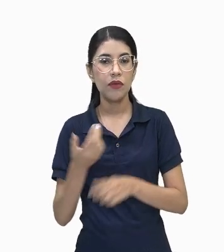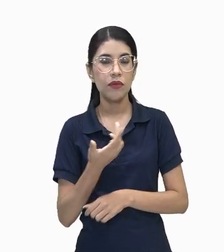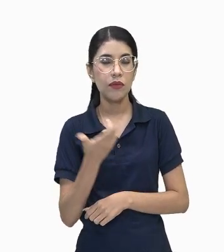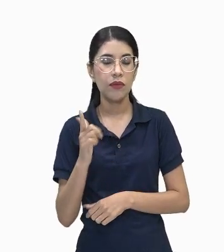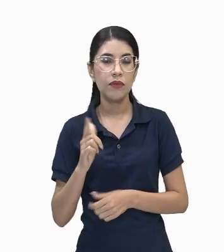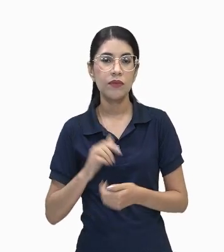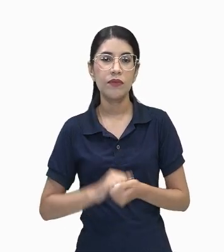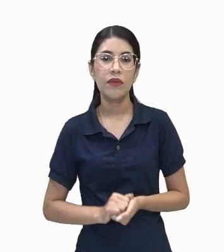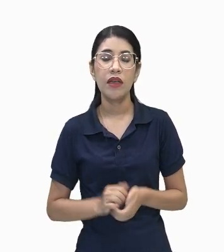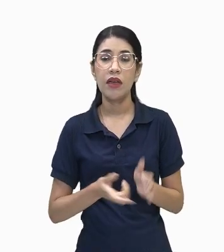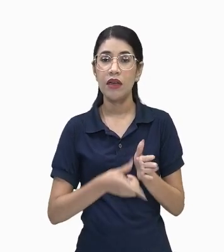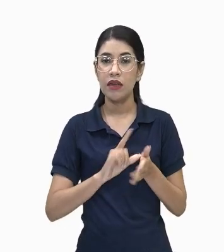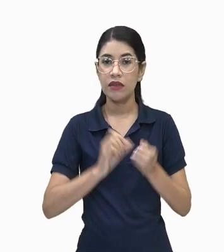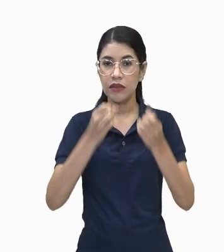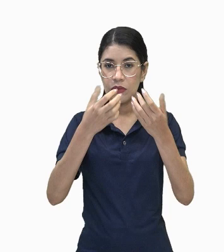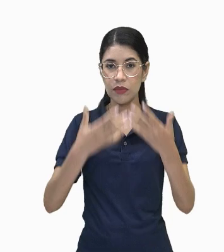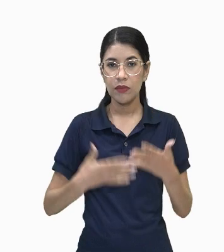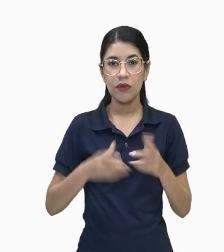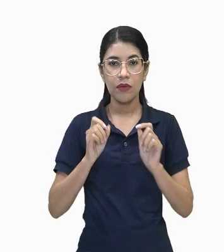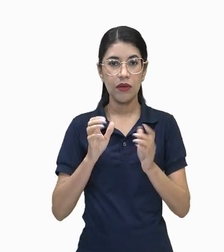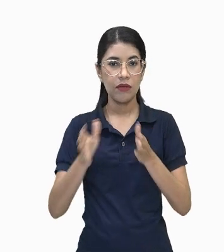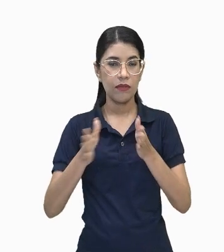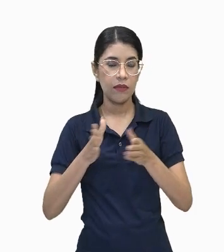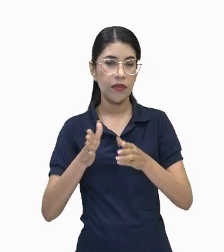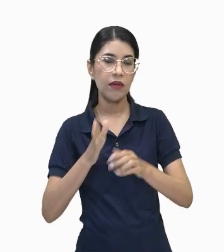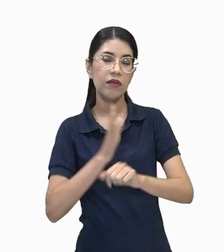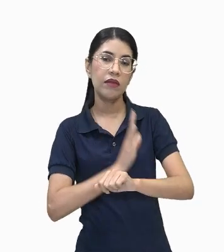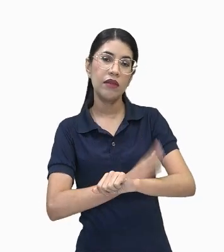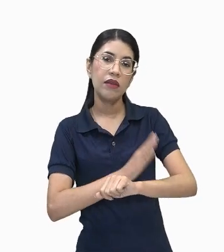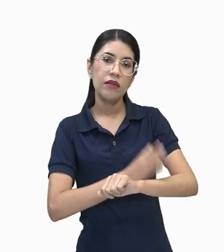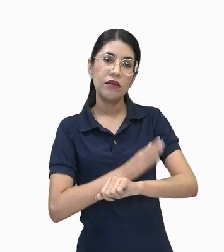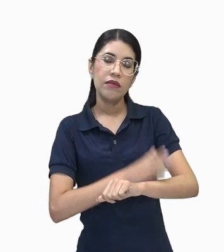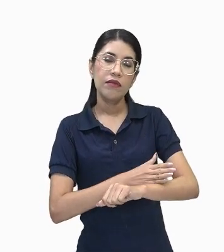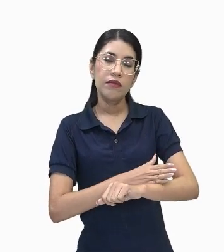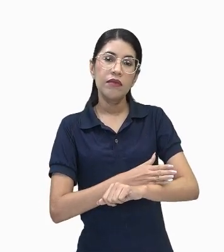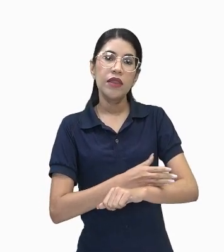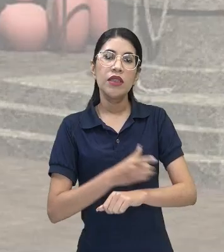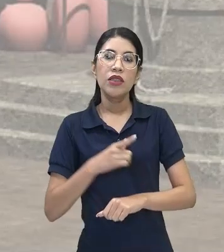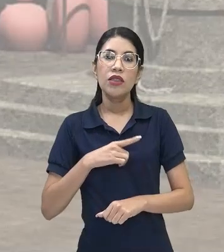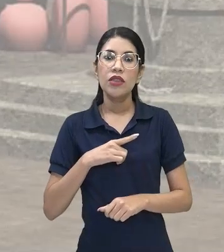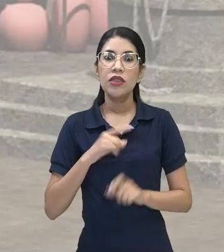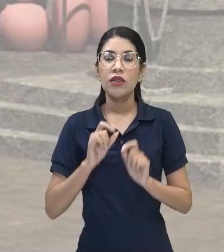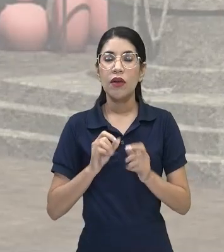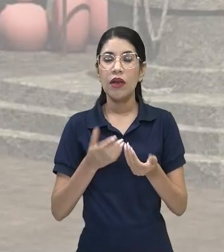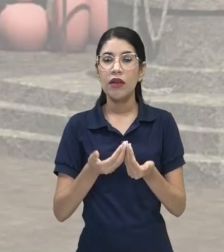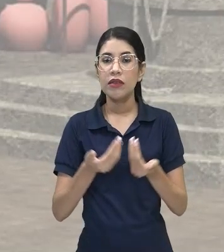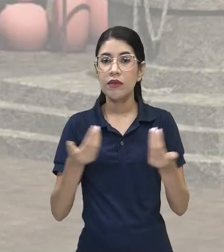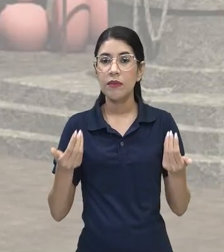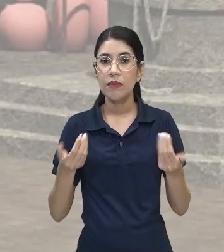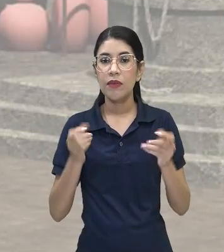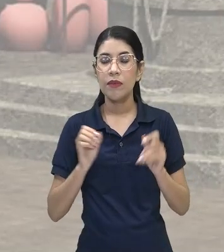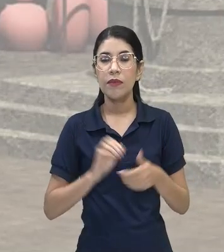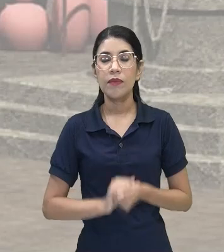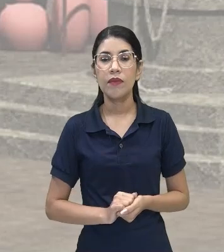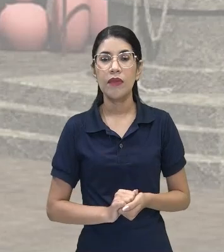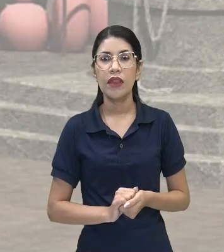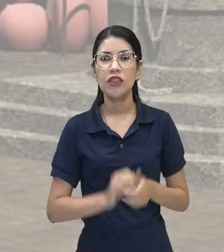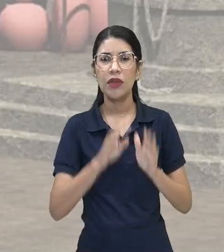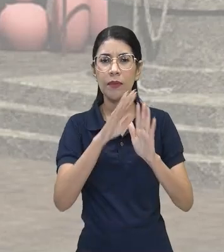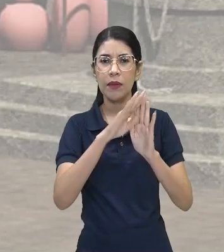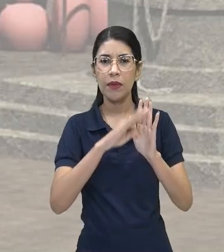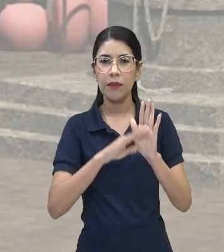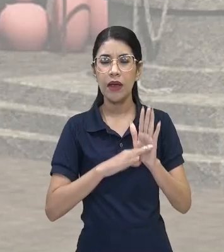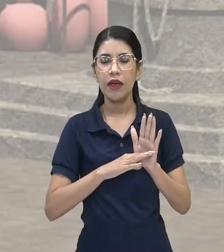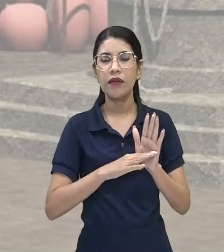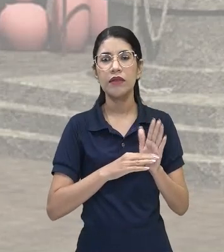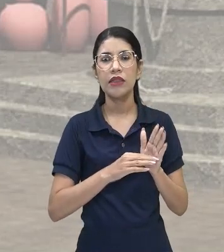aprendeu anteriormente que durante a Idade Média a sociedade era dividida em estamentos, primeiro